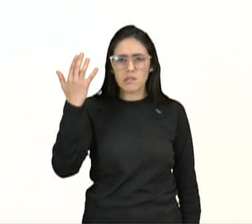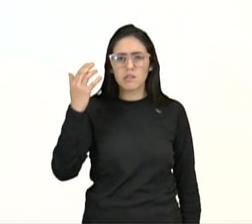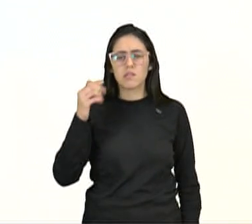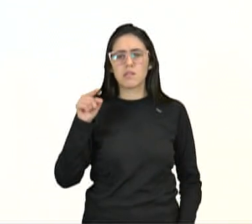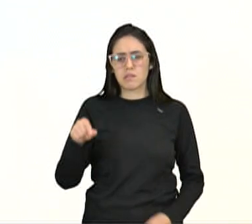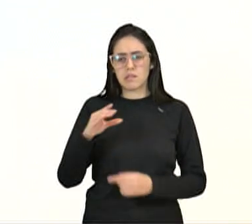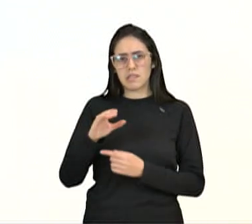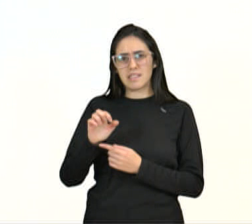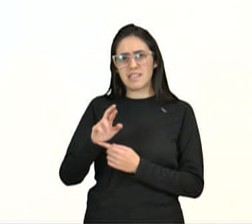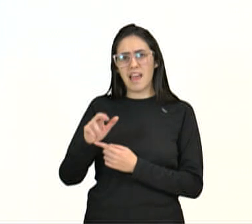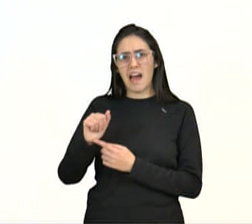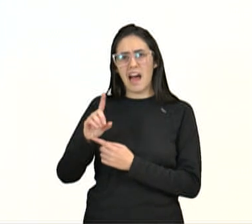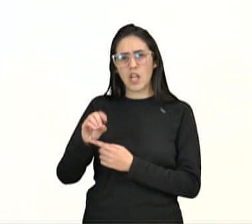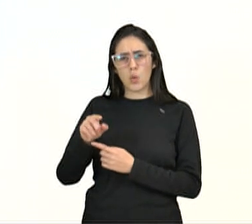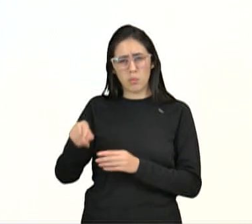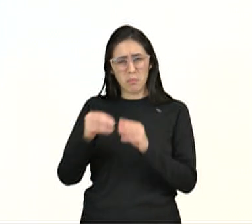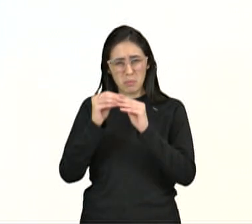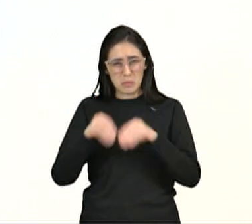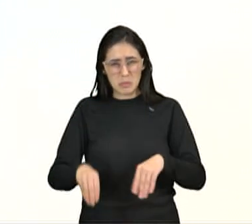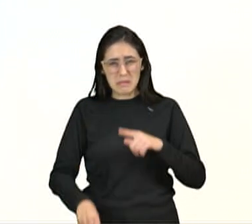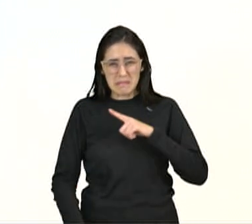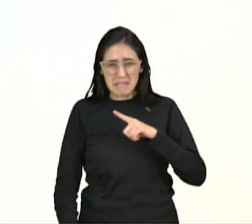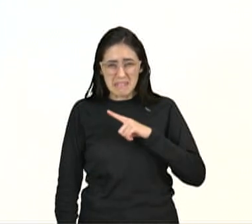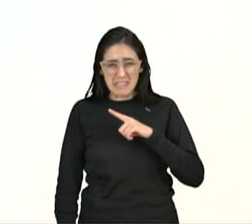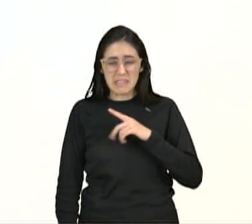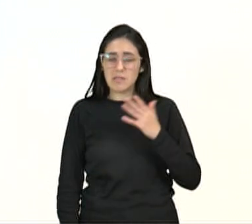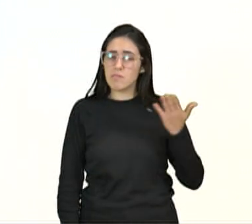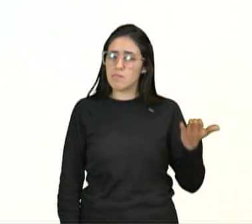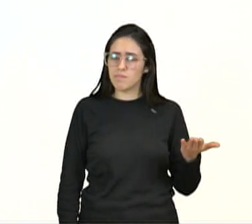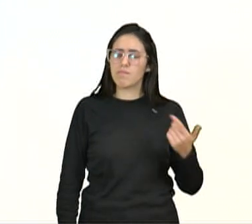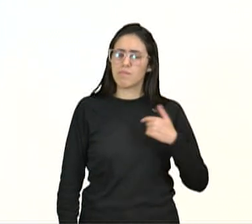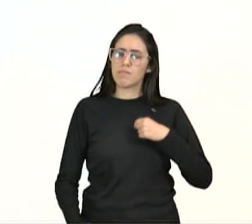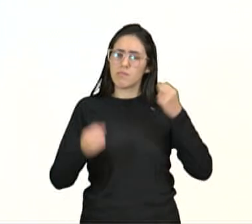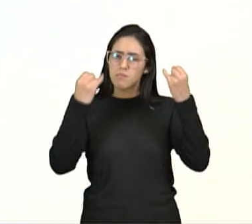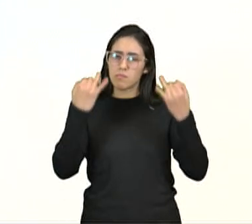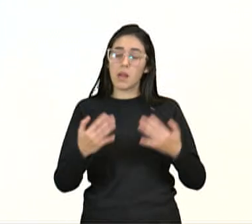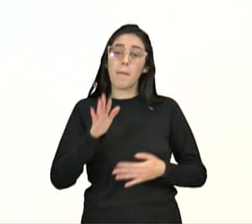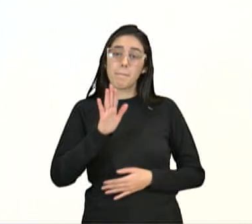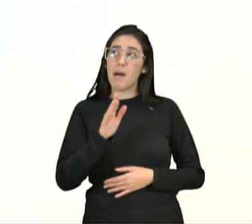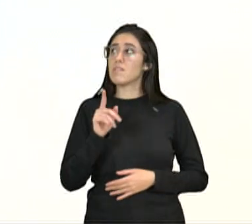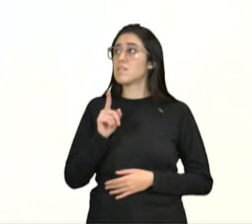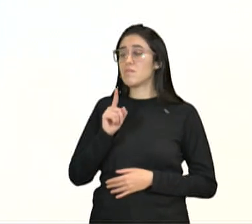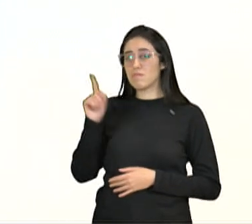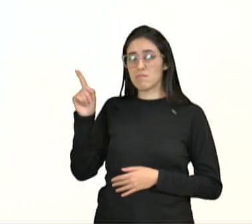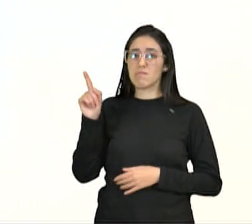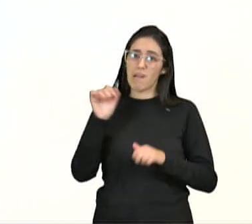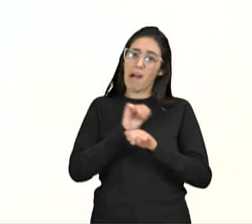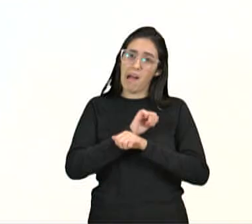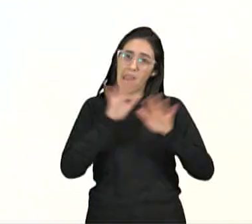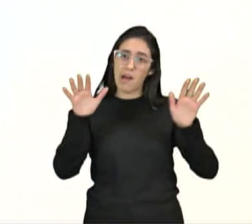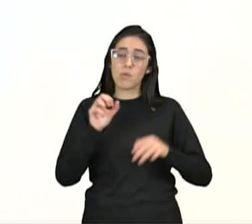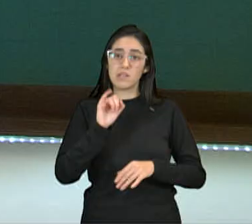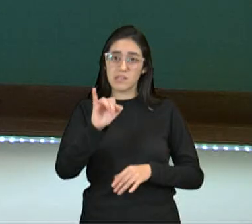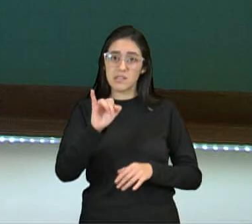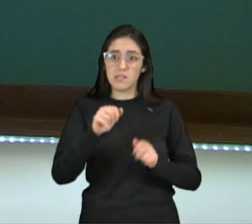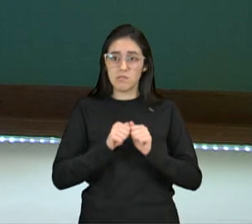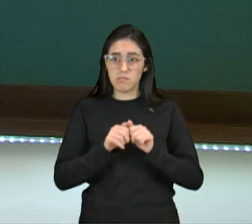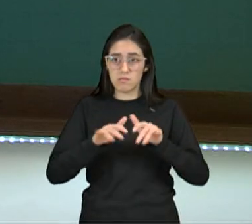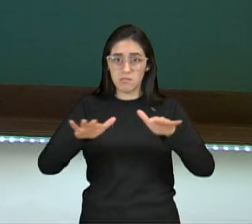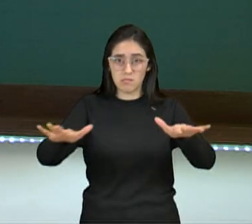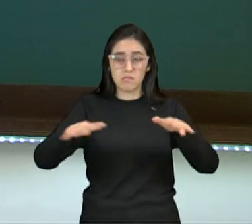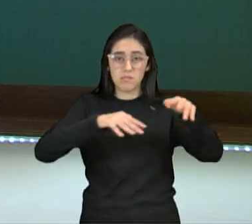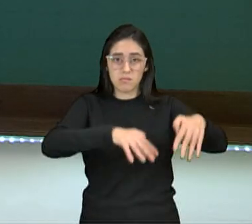mais afetado? Então vamos entender juntos também. Mas aqui já ficou claro para nós que quando eu falo de fronteira agrícola, eu estou falando